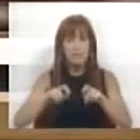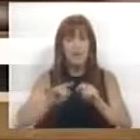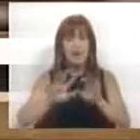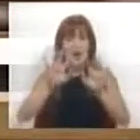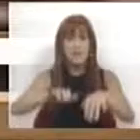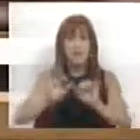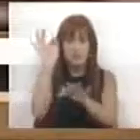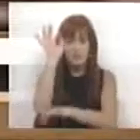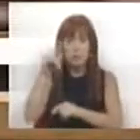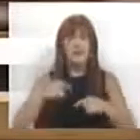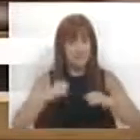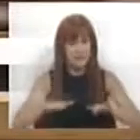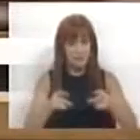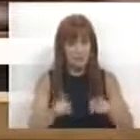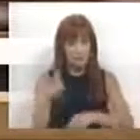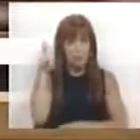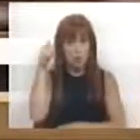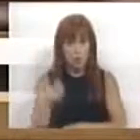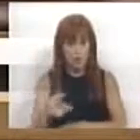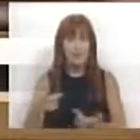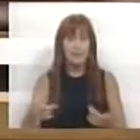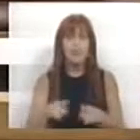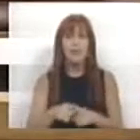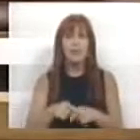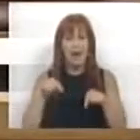Freguesia. Com esta iniciativa, o Bloco de Esquerda,